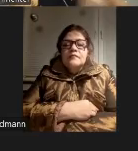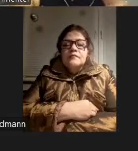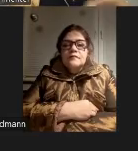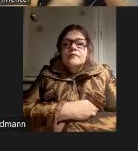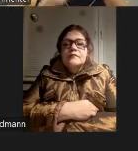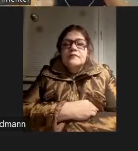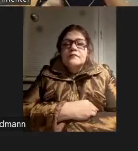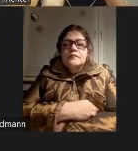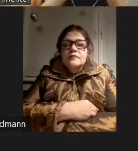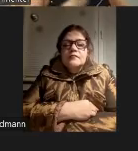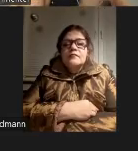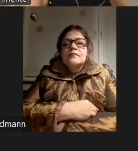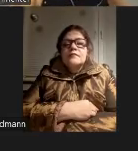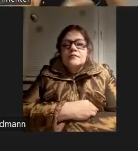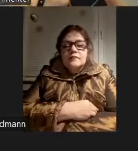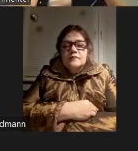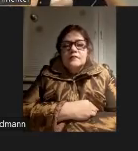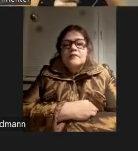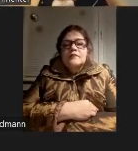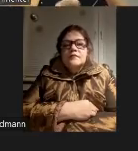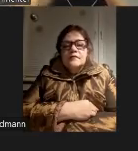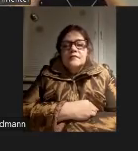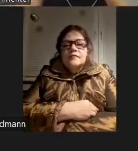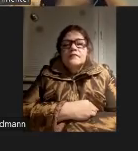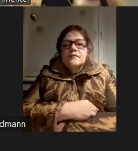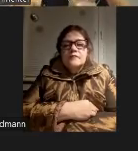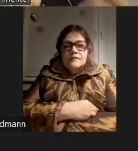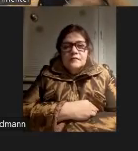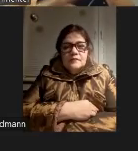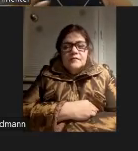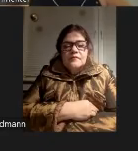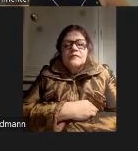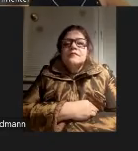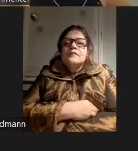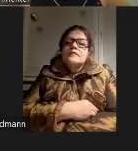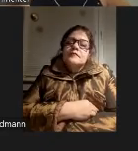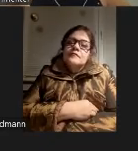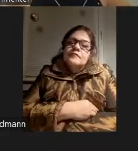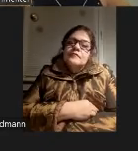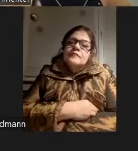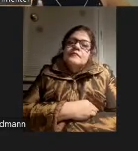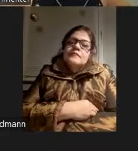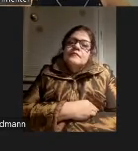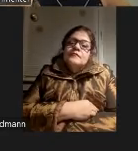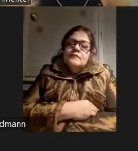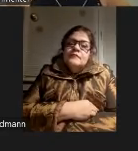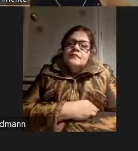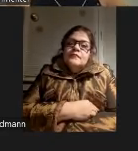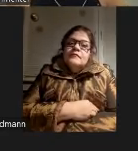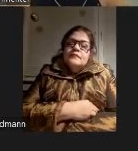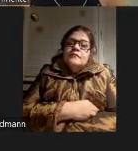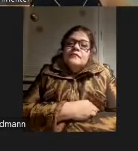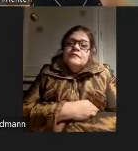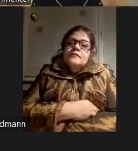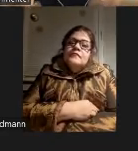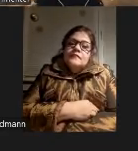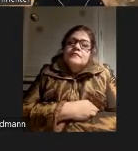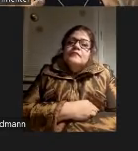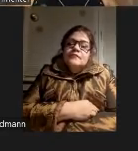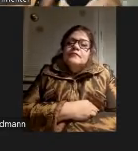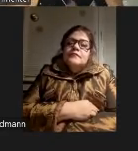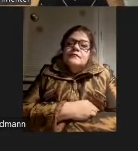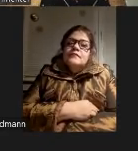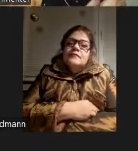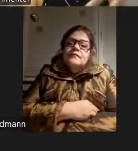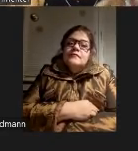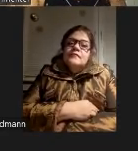eu vou gastando ATP, e aí, como resto metabólico, um deles, positivo, é a adenosina. E ela